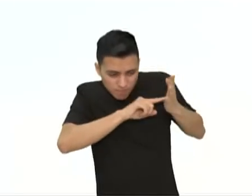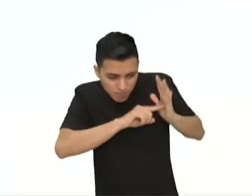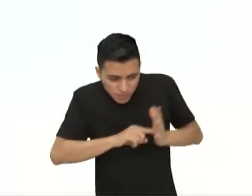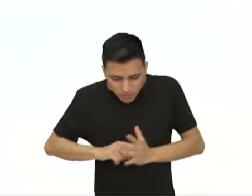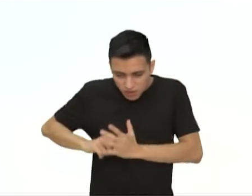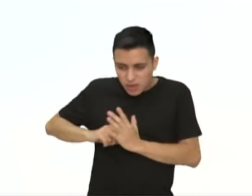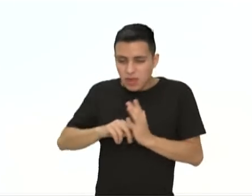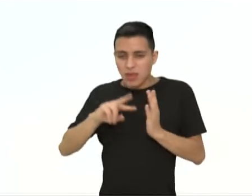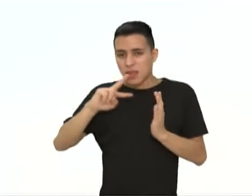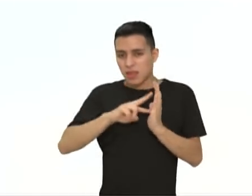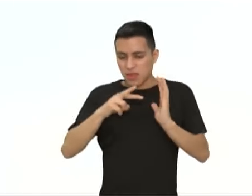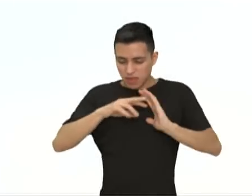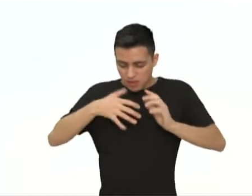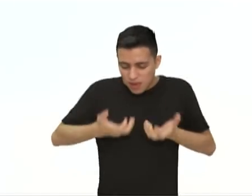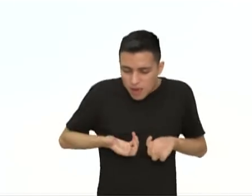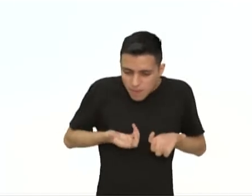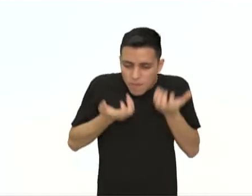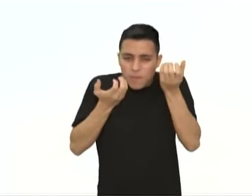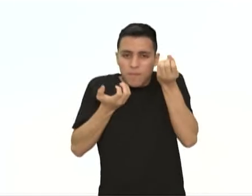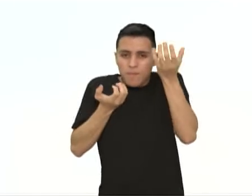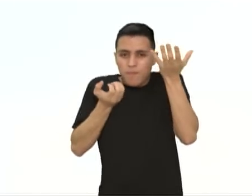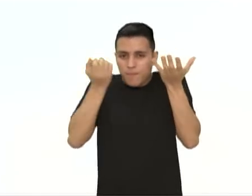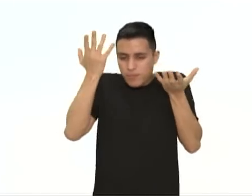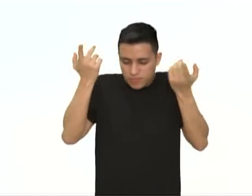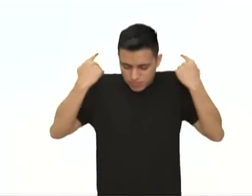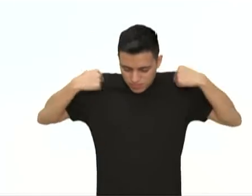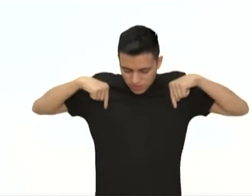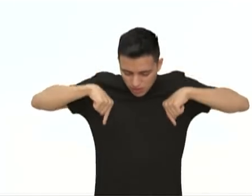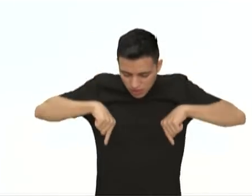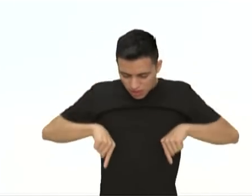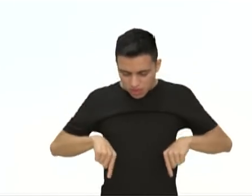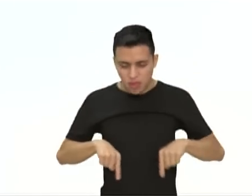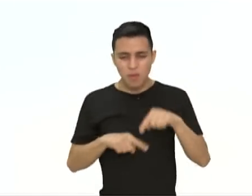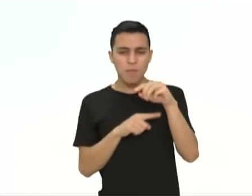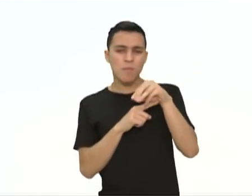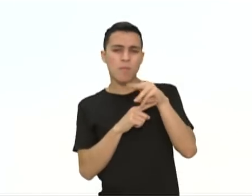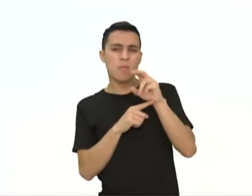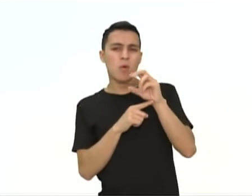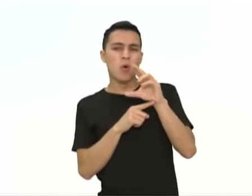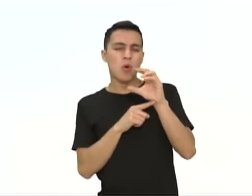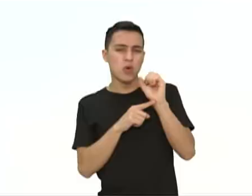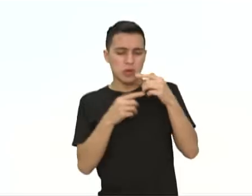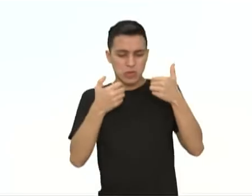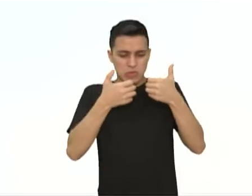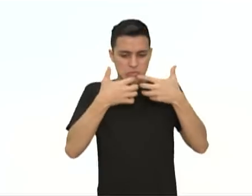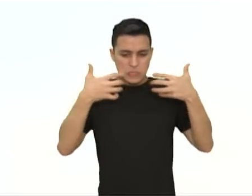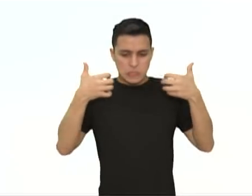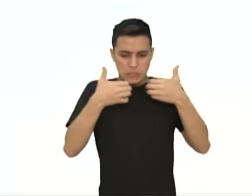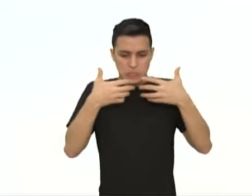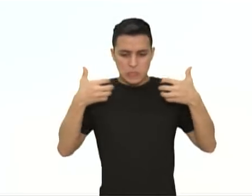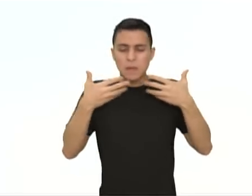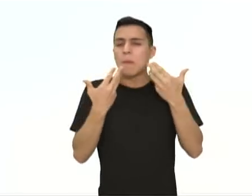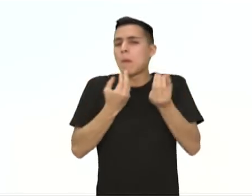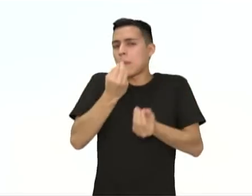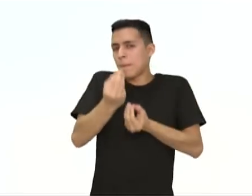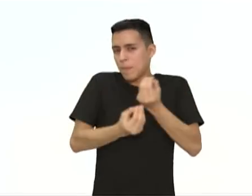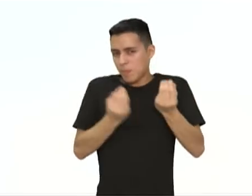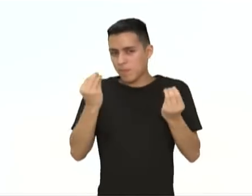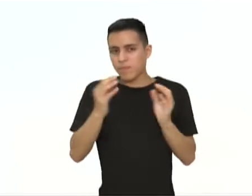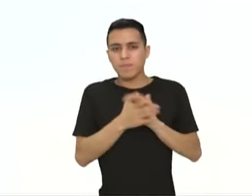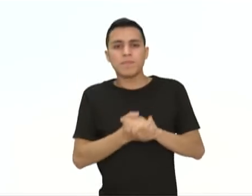o impulso nervoso para as glândulas, para os músculos lisos e estriados. E, por último, nós temos